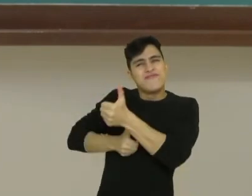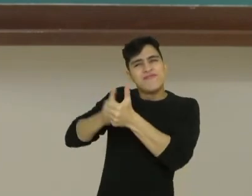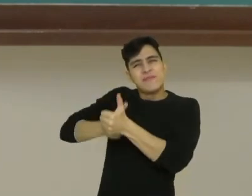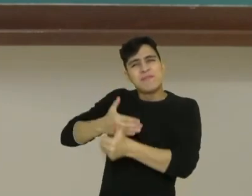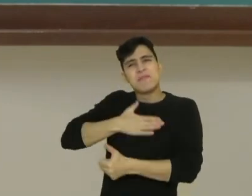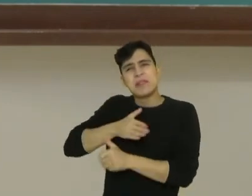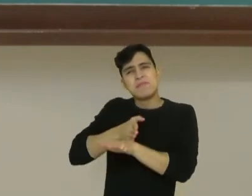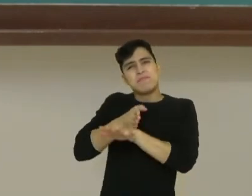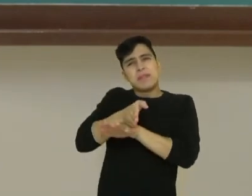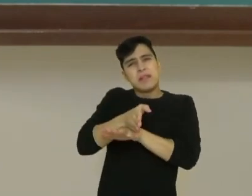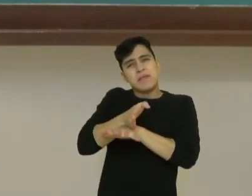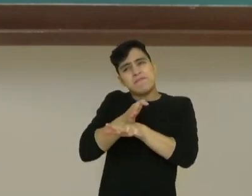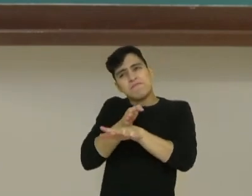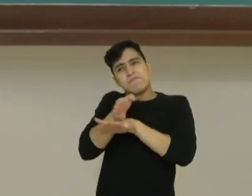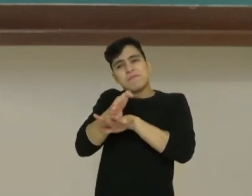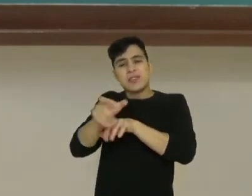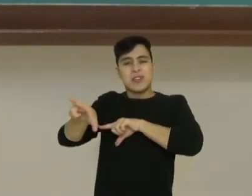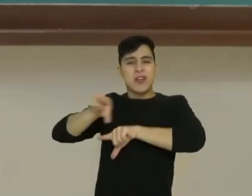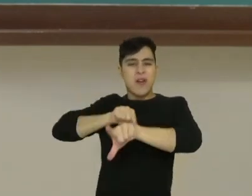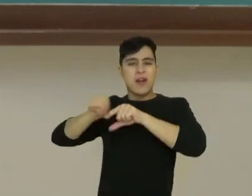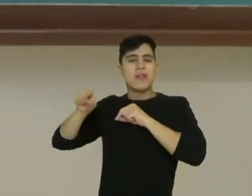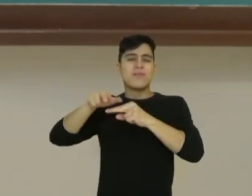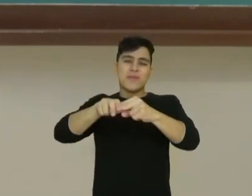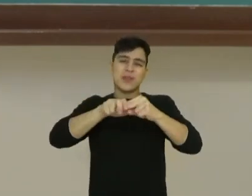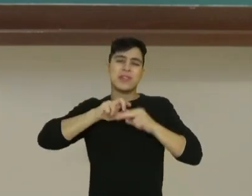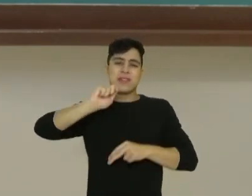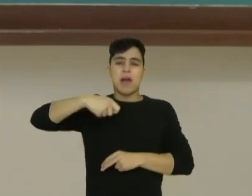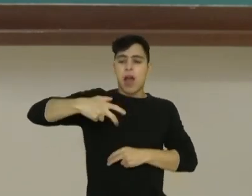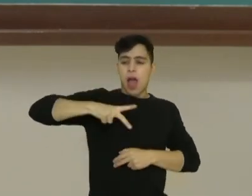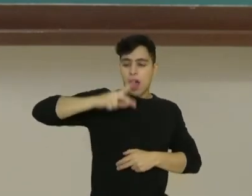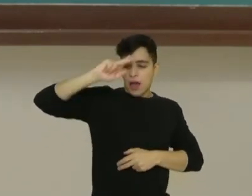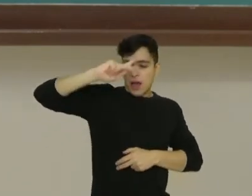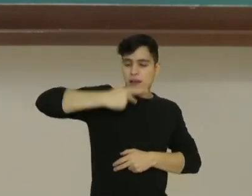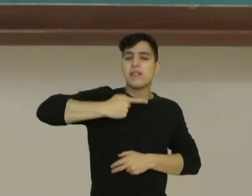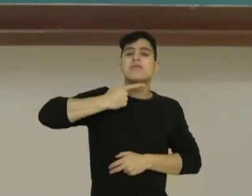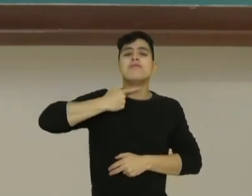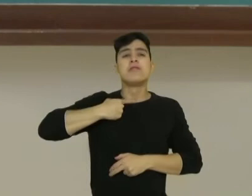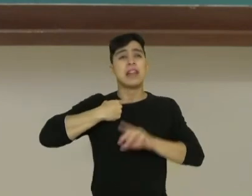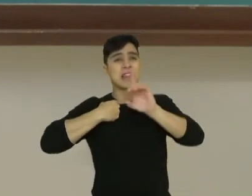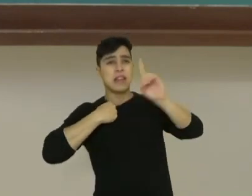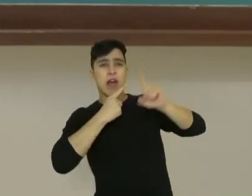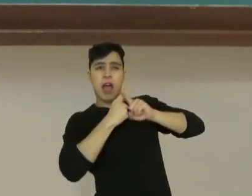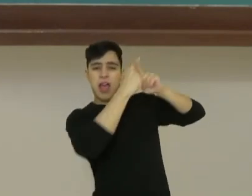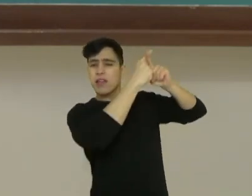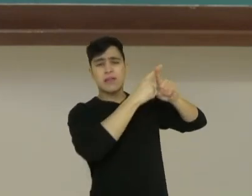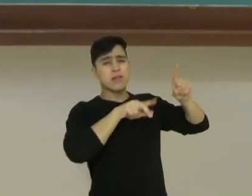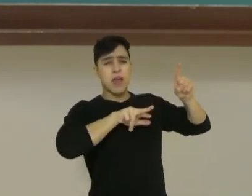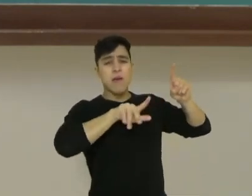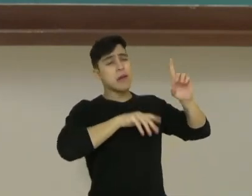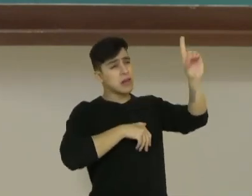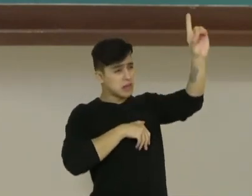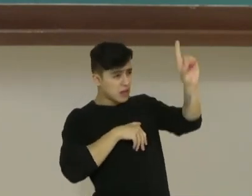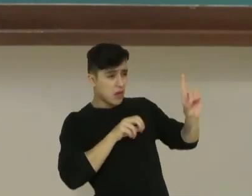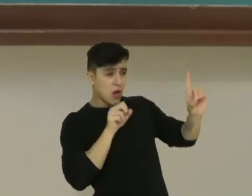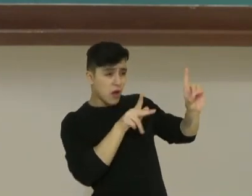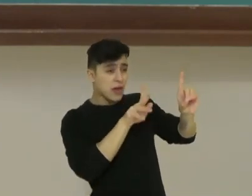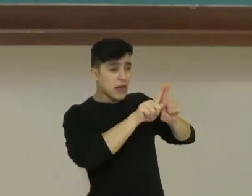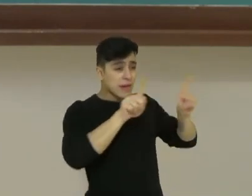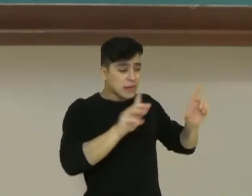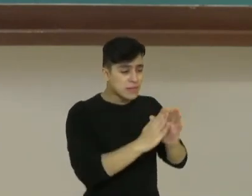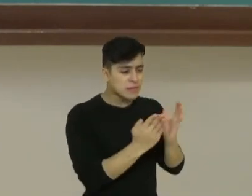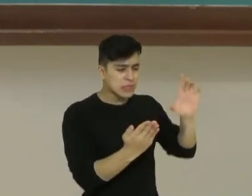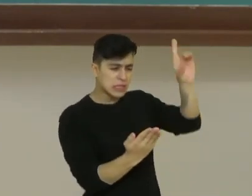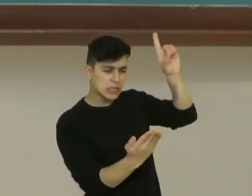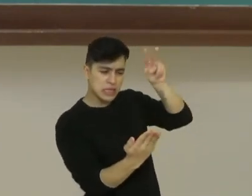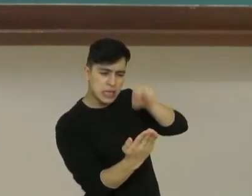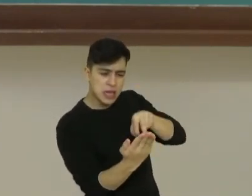melhor para si. Por isso o individualismo. Não vão negar Deus, mas vão buscar, na verdade bíblica, uma forma de